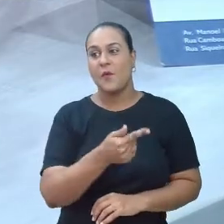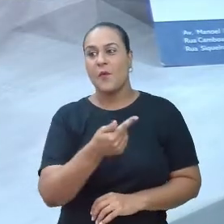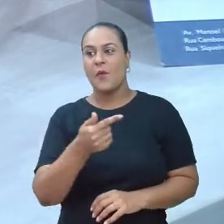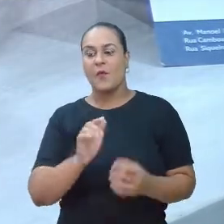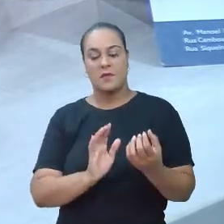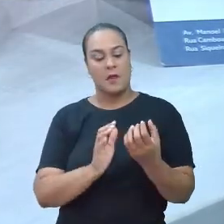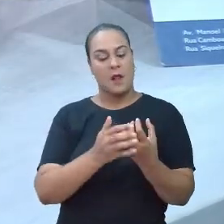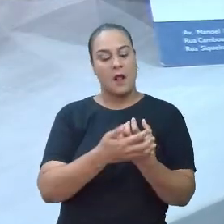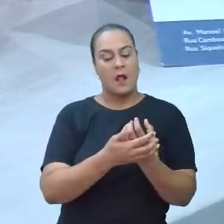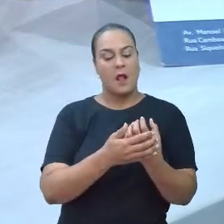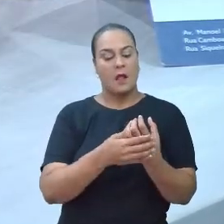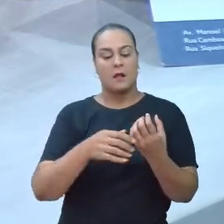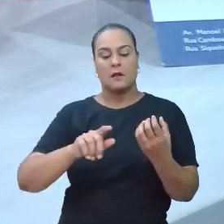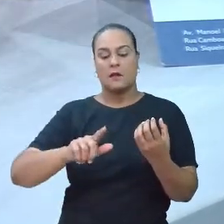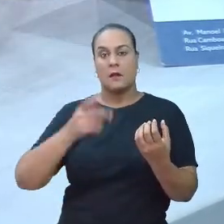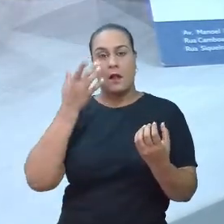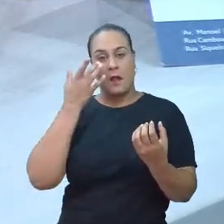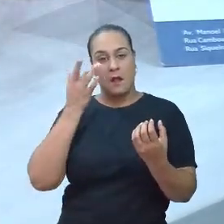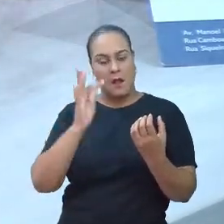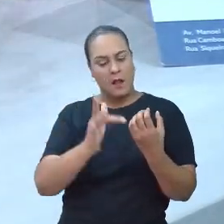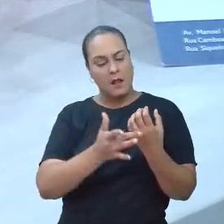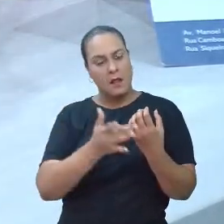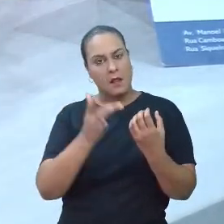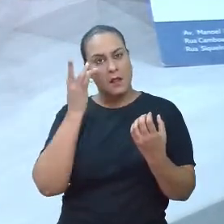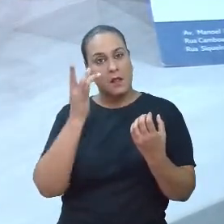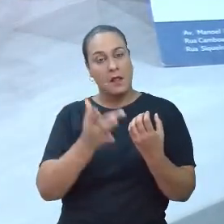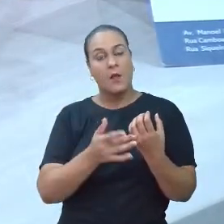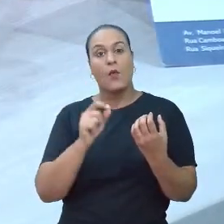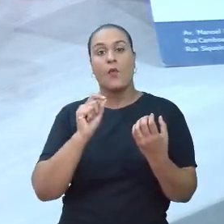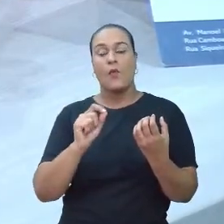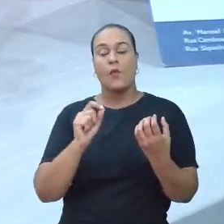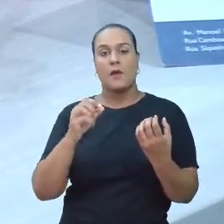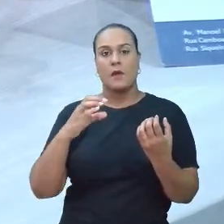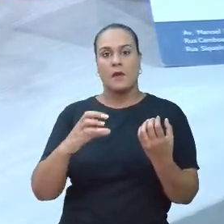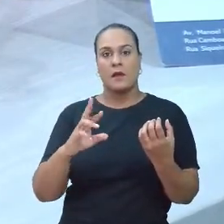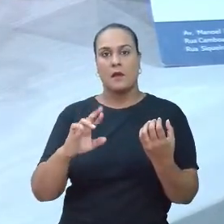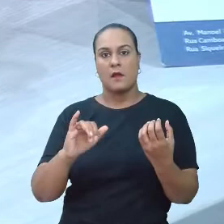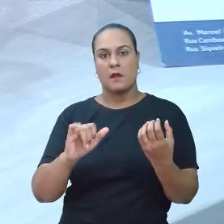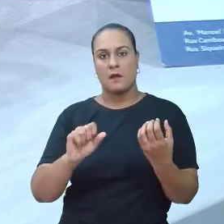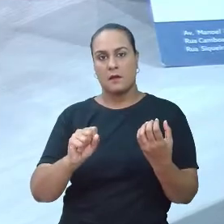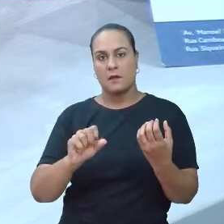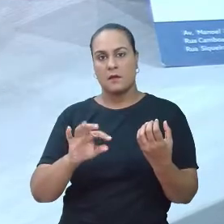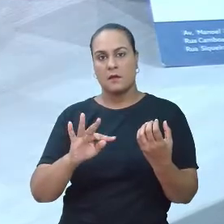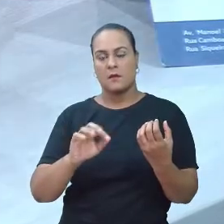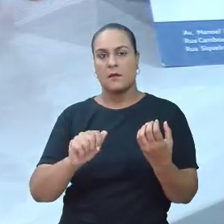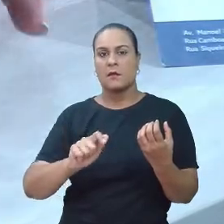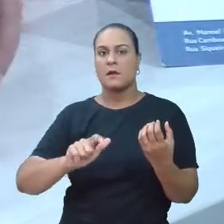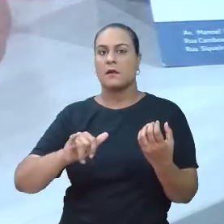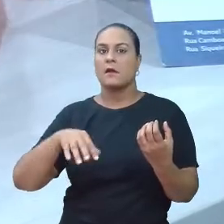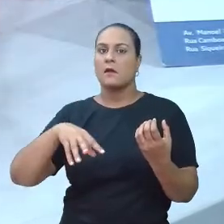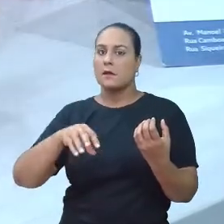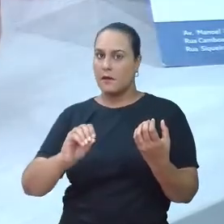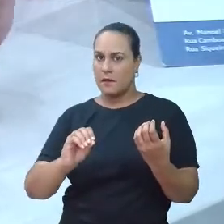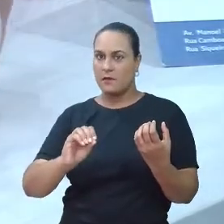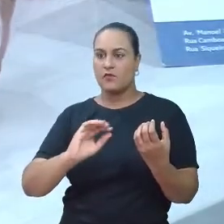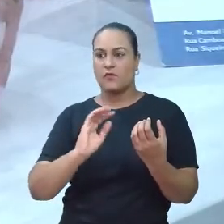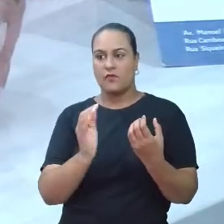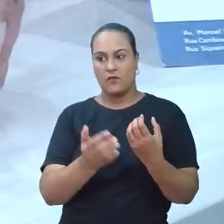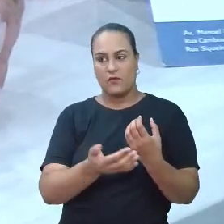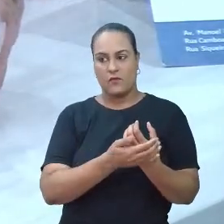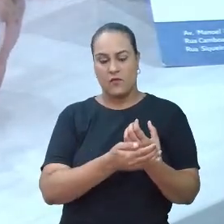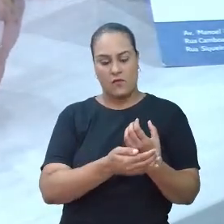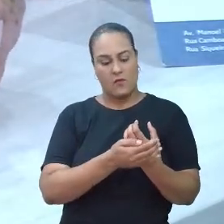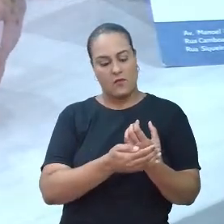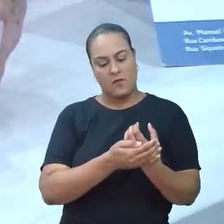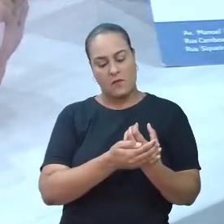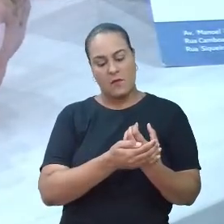nosso olho, que é o cristalino. O cristalino fica preso no nosso olho. Deixa eu mostrar